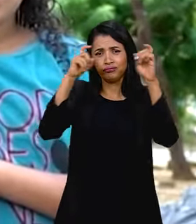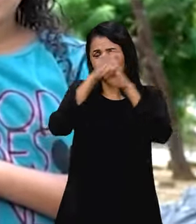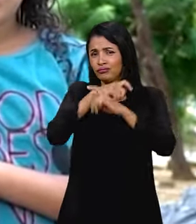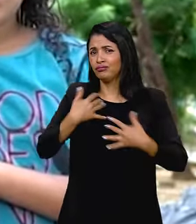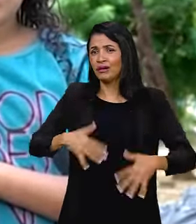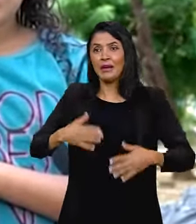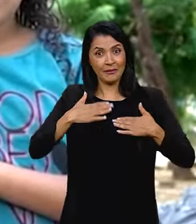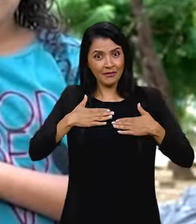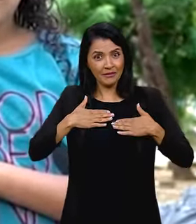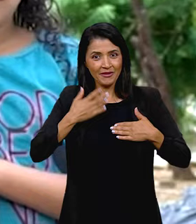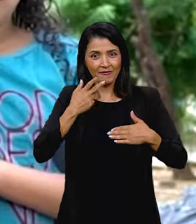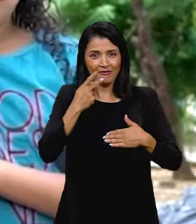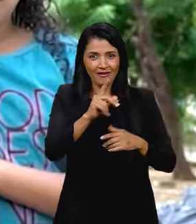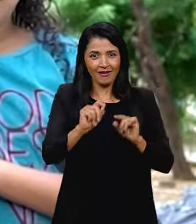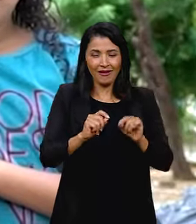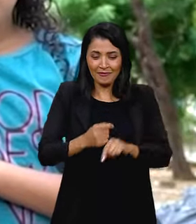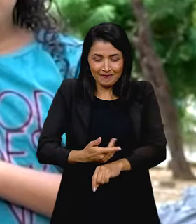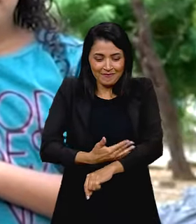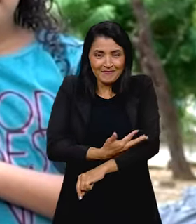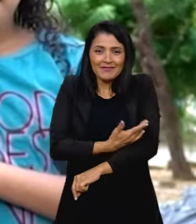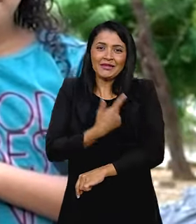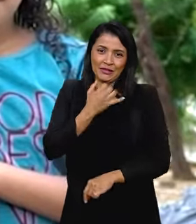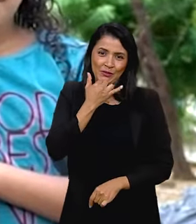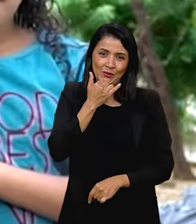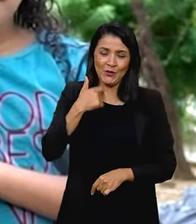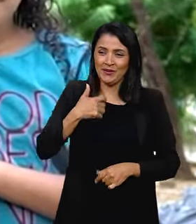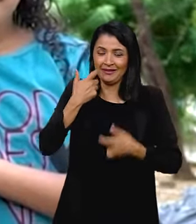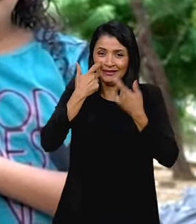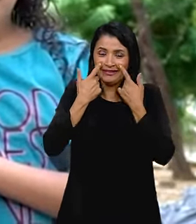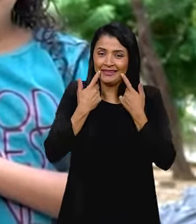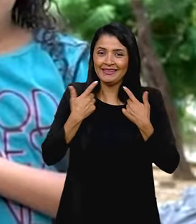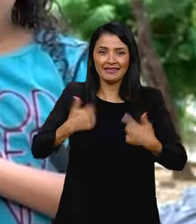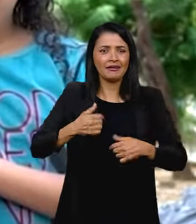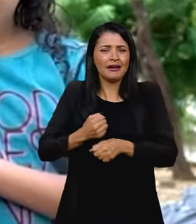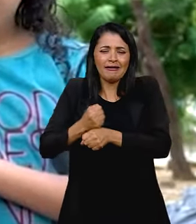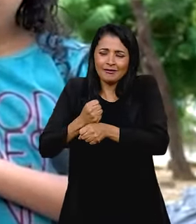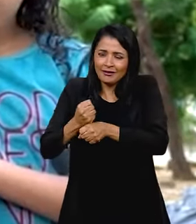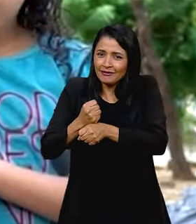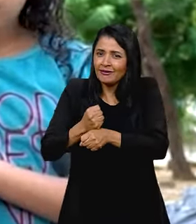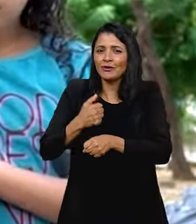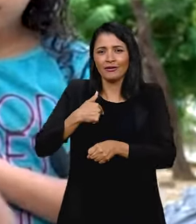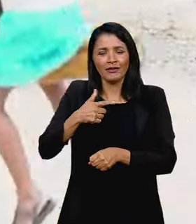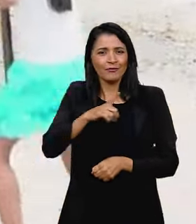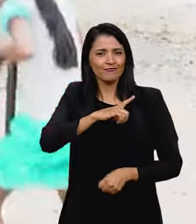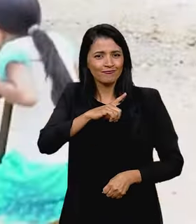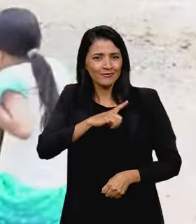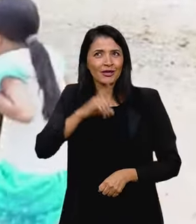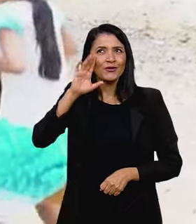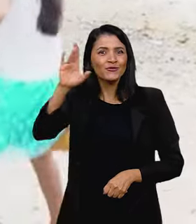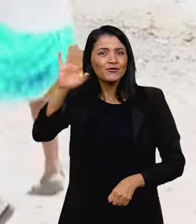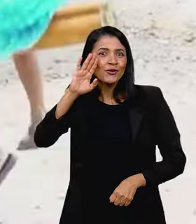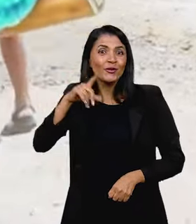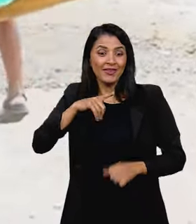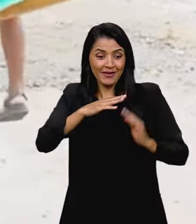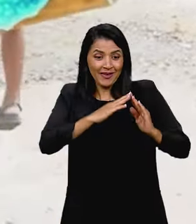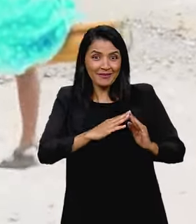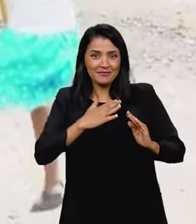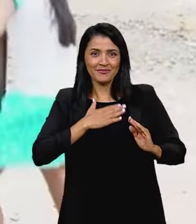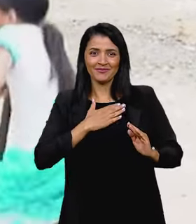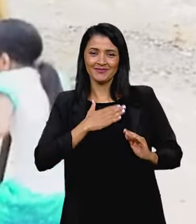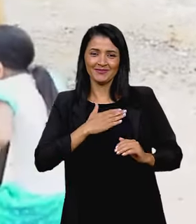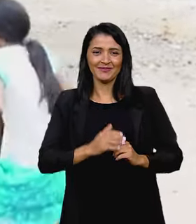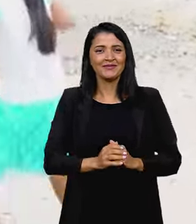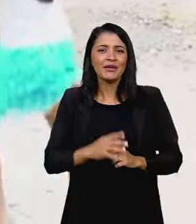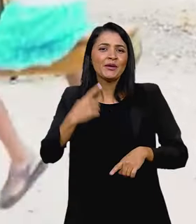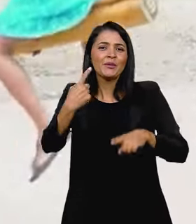muita Então para mim até para falar eu fico emocionada desculpa mas é porque assim Faz muitos anos que eu tenho um sonho de ter